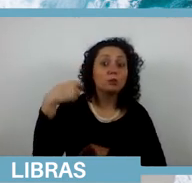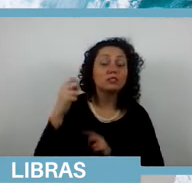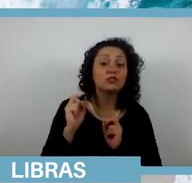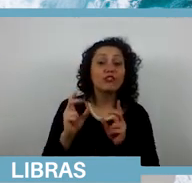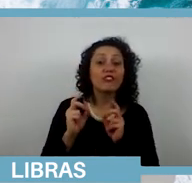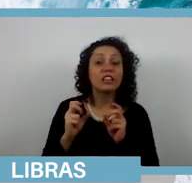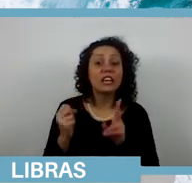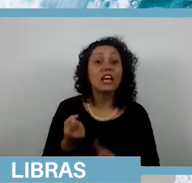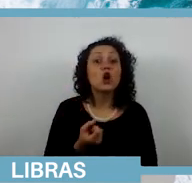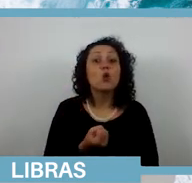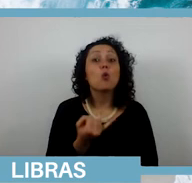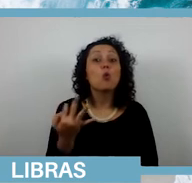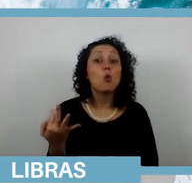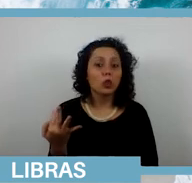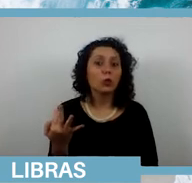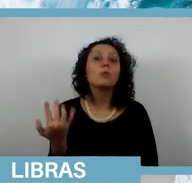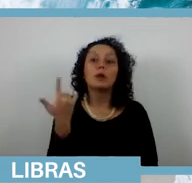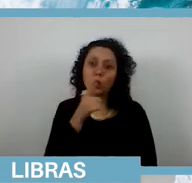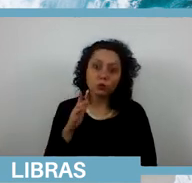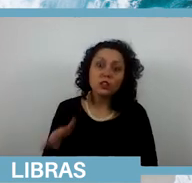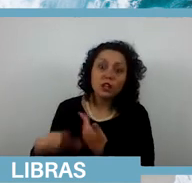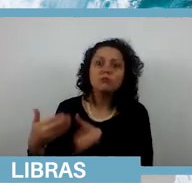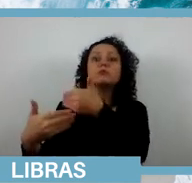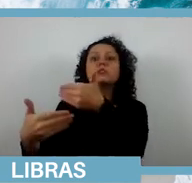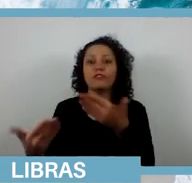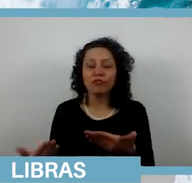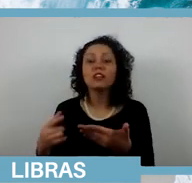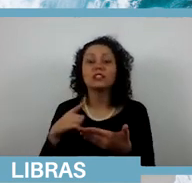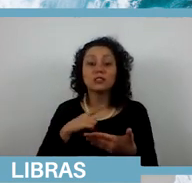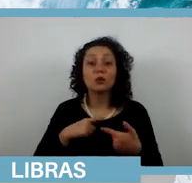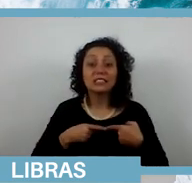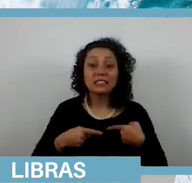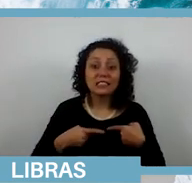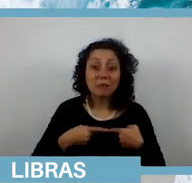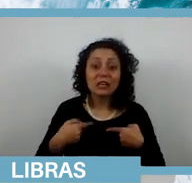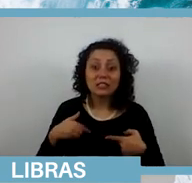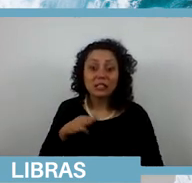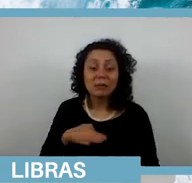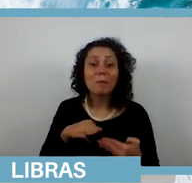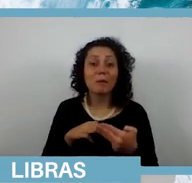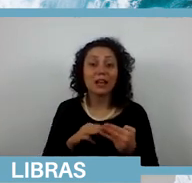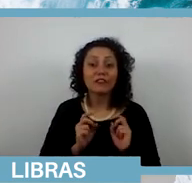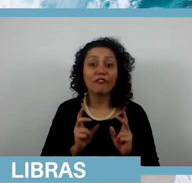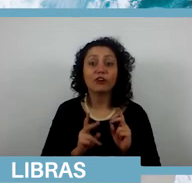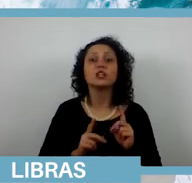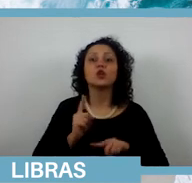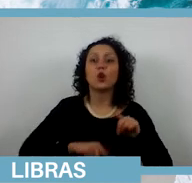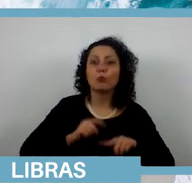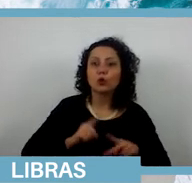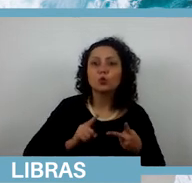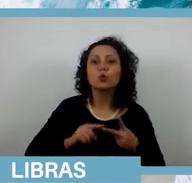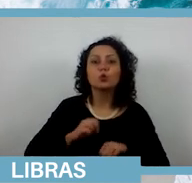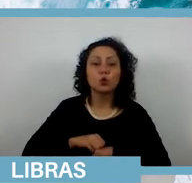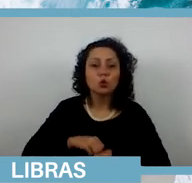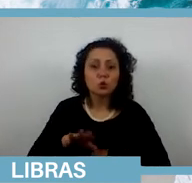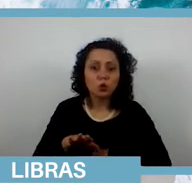para garantir que o negócio está funcionando, calcular isso e estabelecer metas semanais de venda de produtos, de consultoria, de tudo,